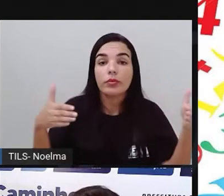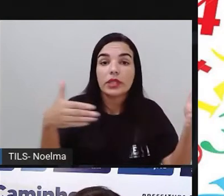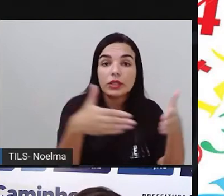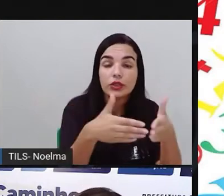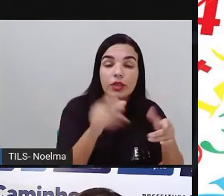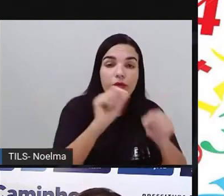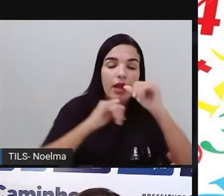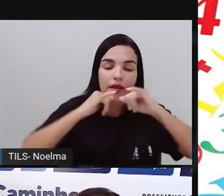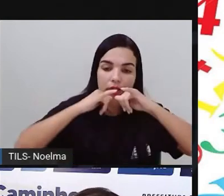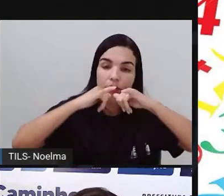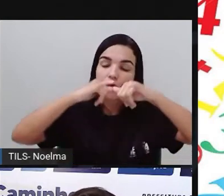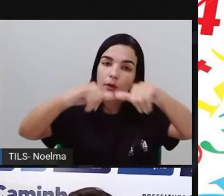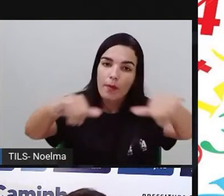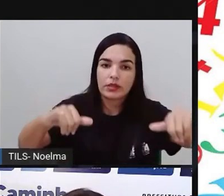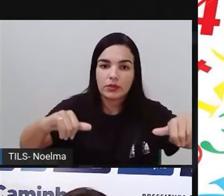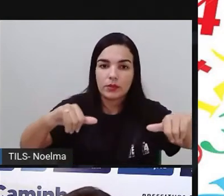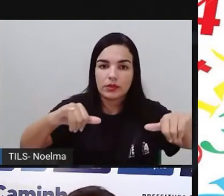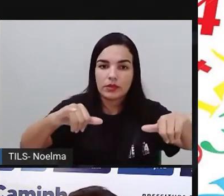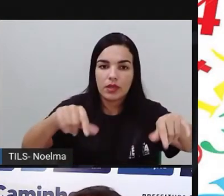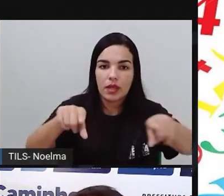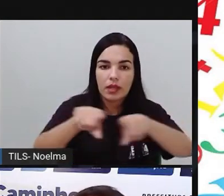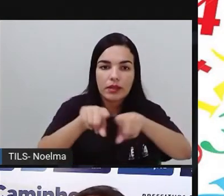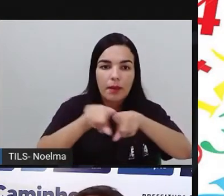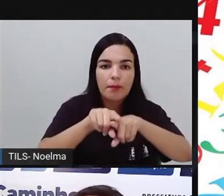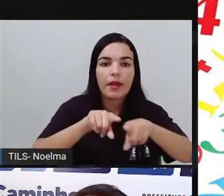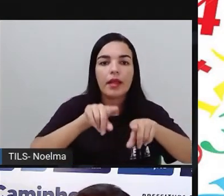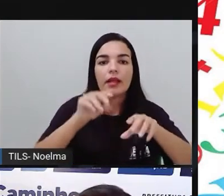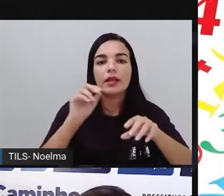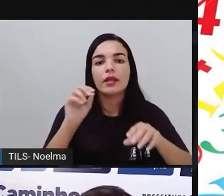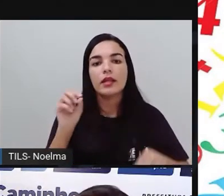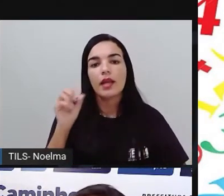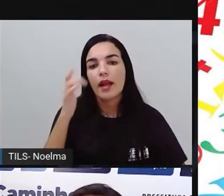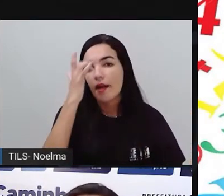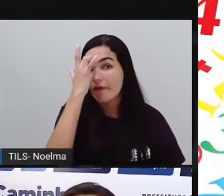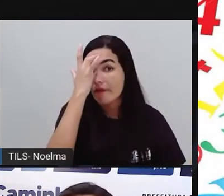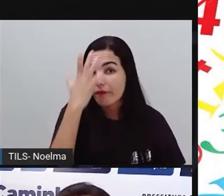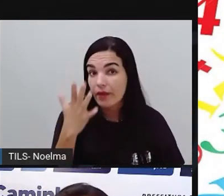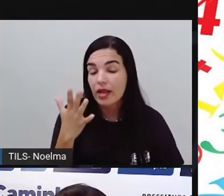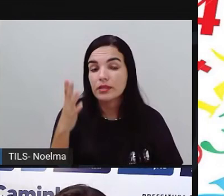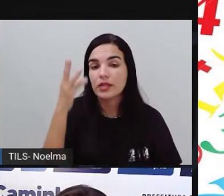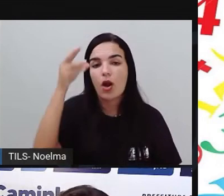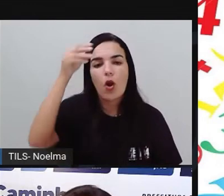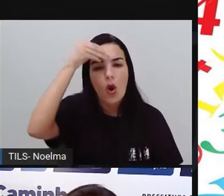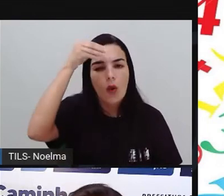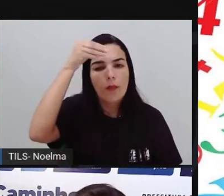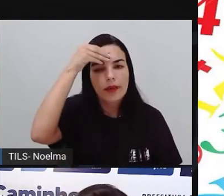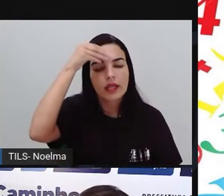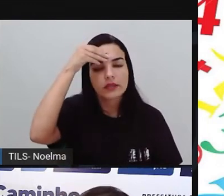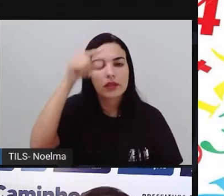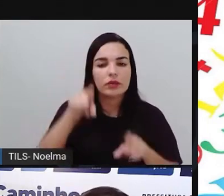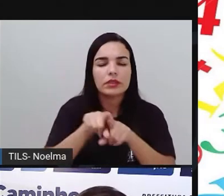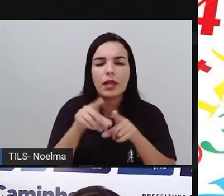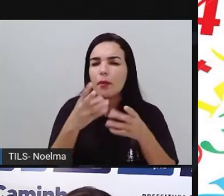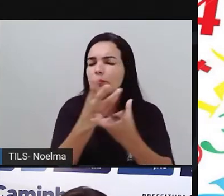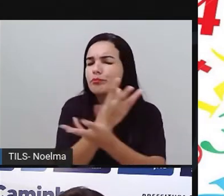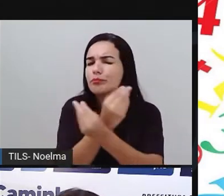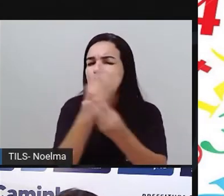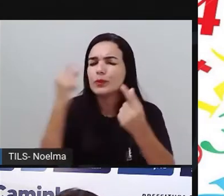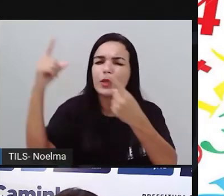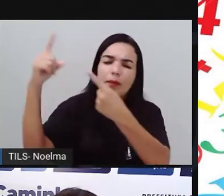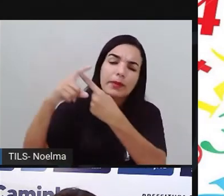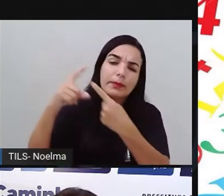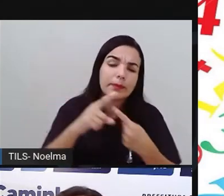passar informações. E a gente já observou aí também que existem vários tipos de gráficos, onde os